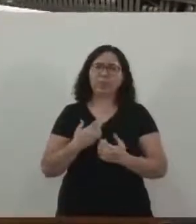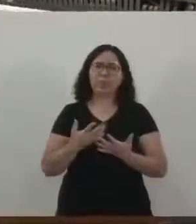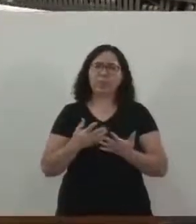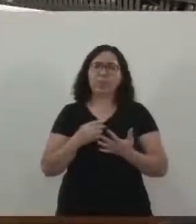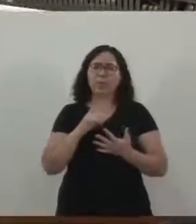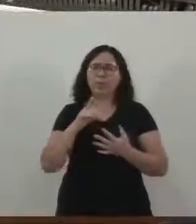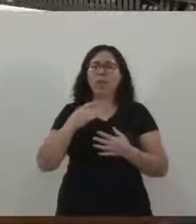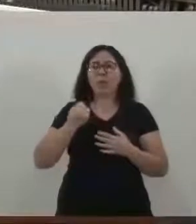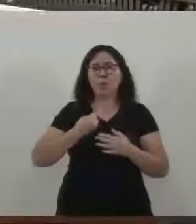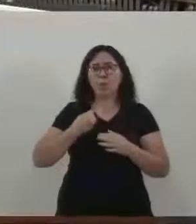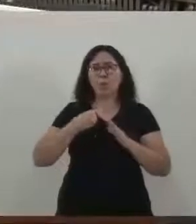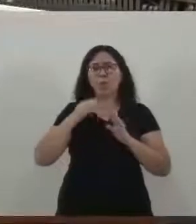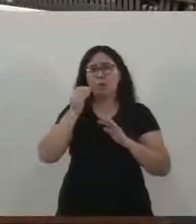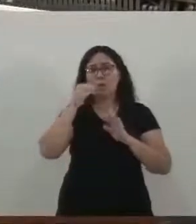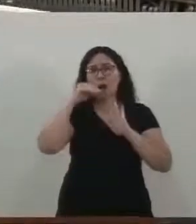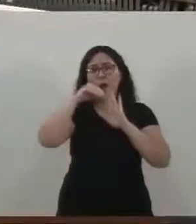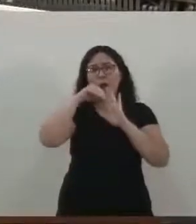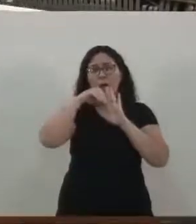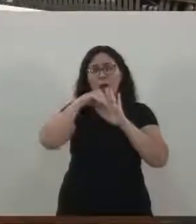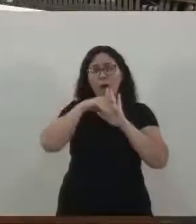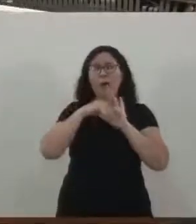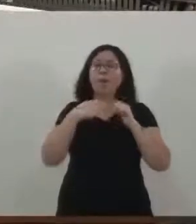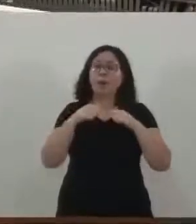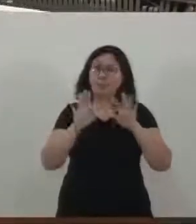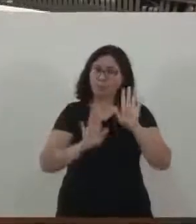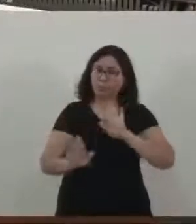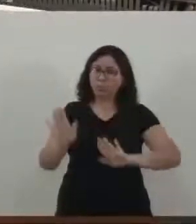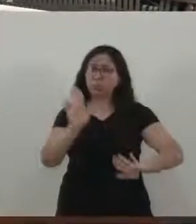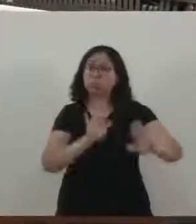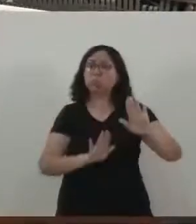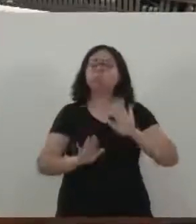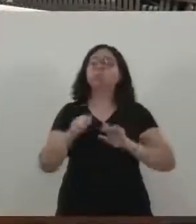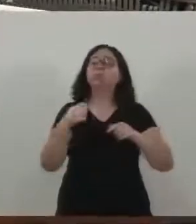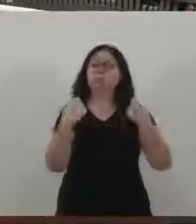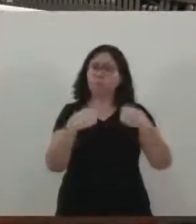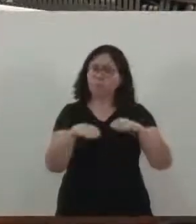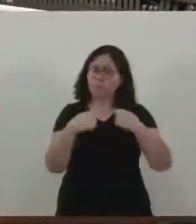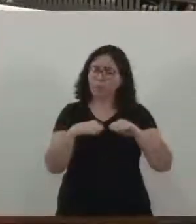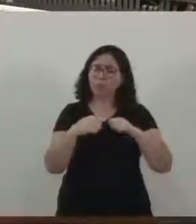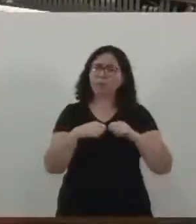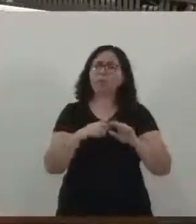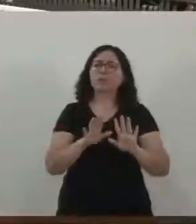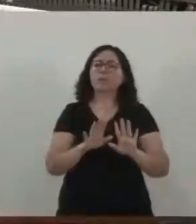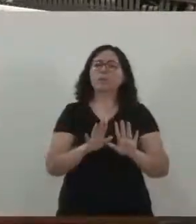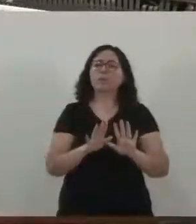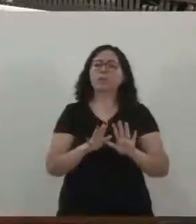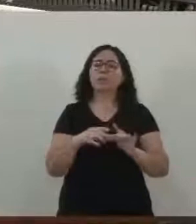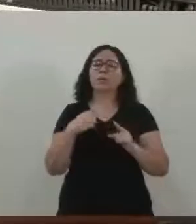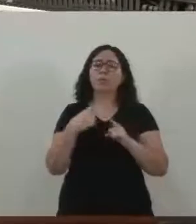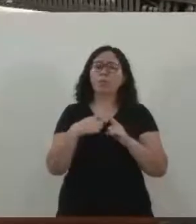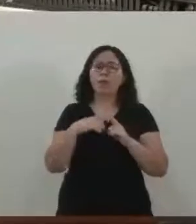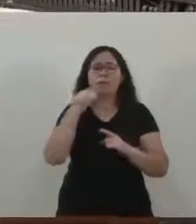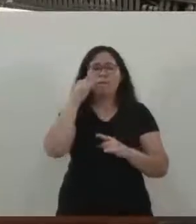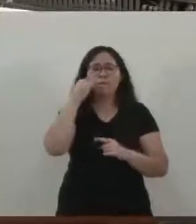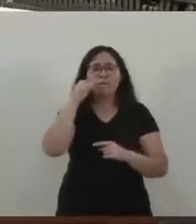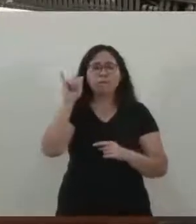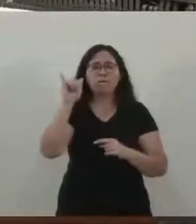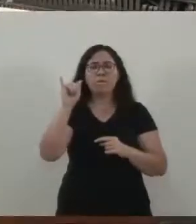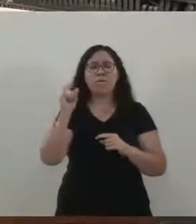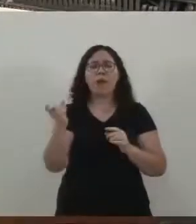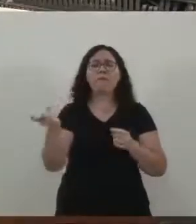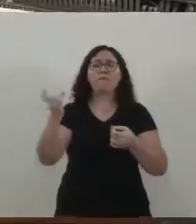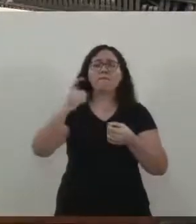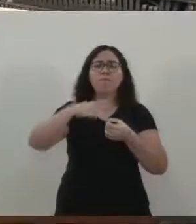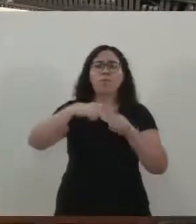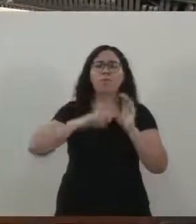os números estão diminuindo, mas ainda temos que ter todas as cautelas necessárias para poder aí não poder mudar a